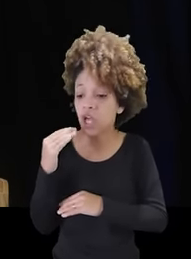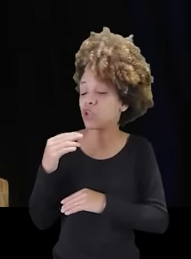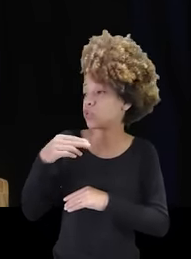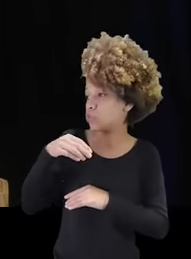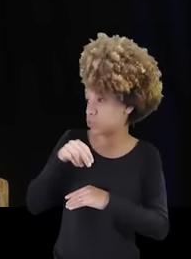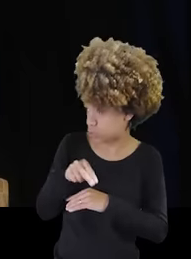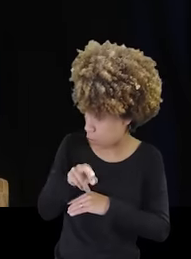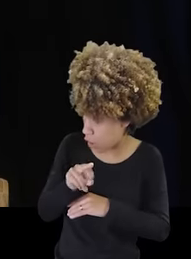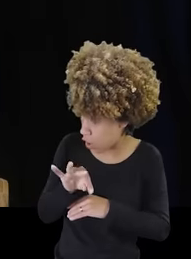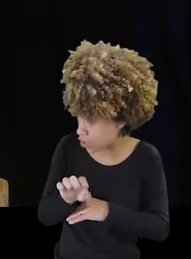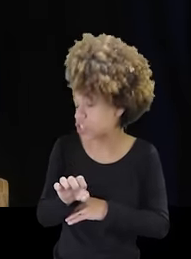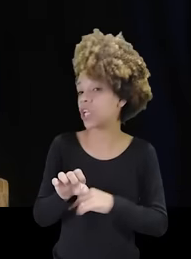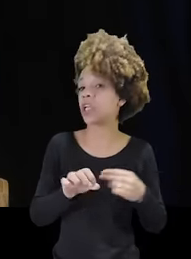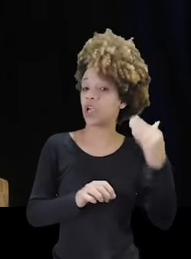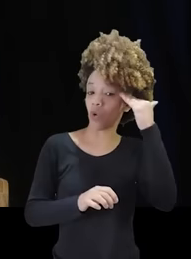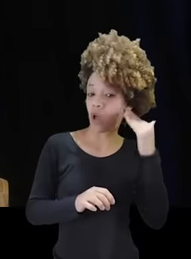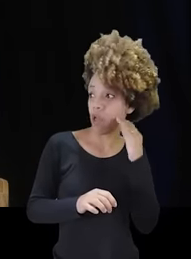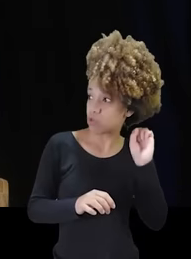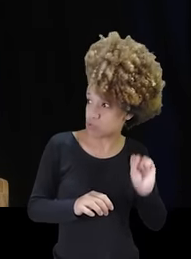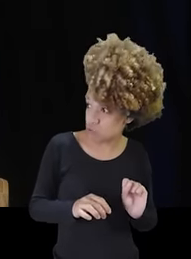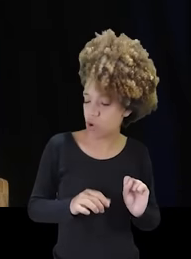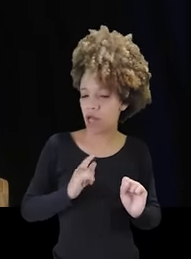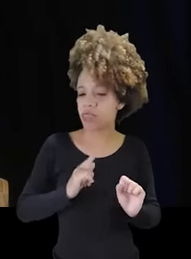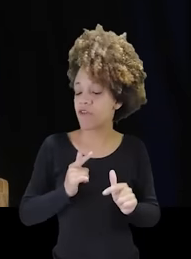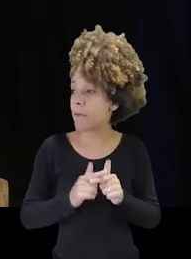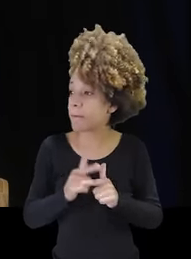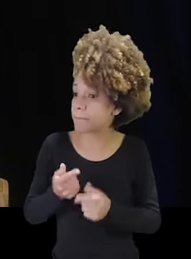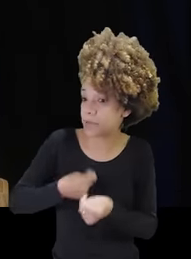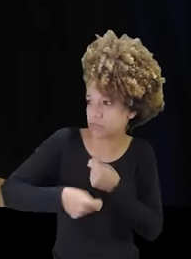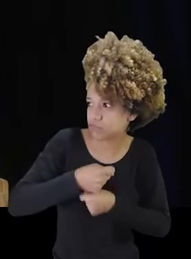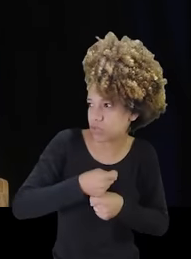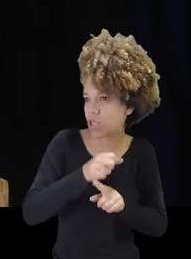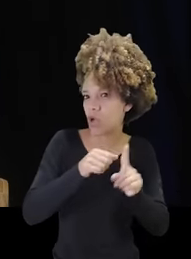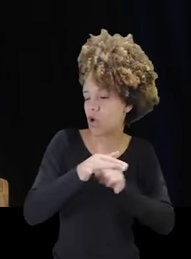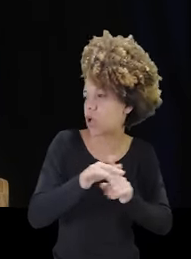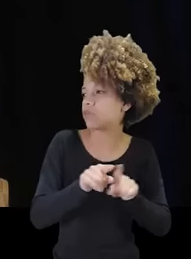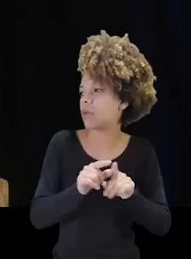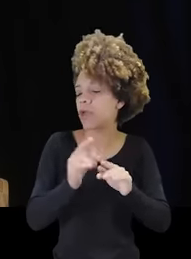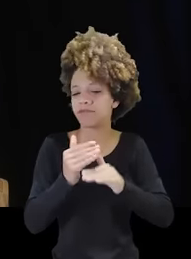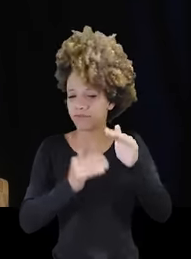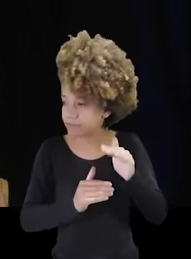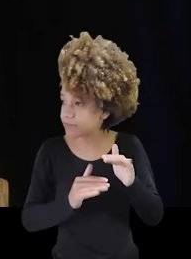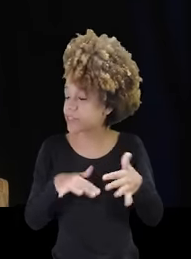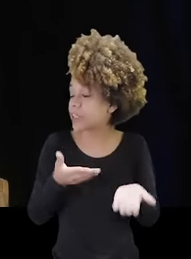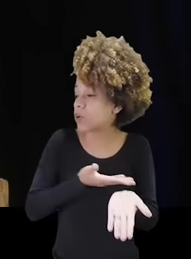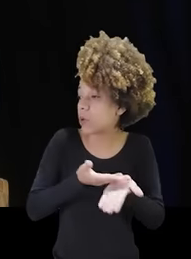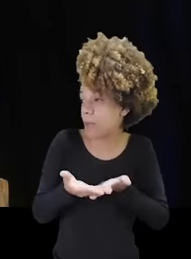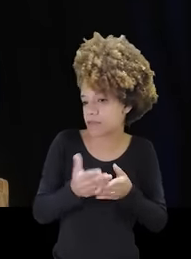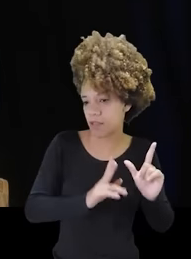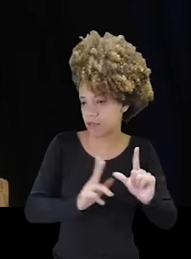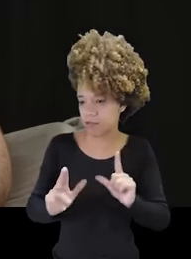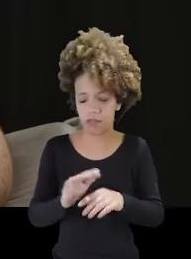do Sul e isso causou problemas sociais e econômicos E aí teve paridade social essas coisas e aí começa